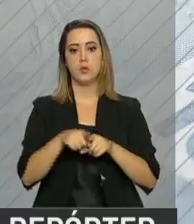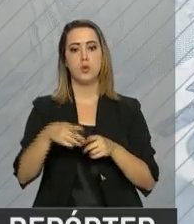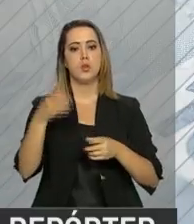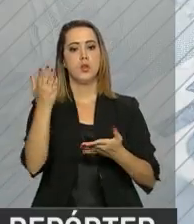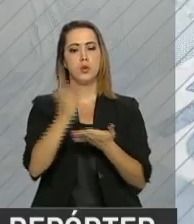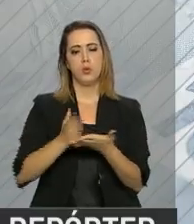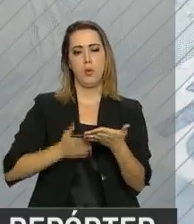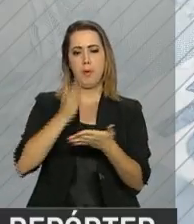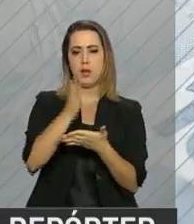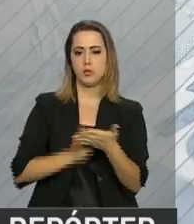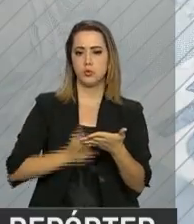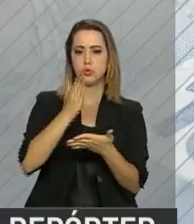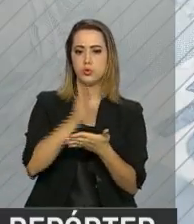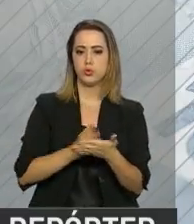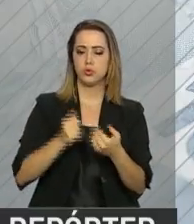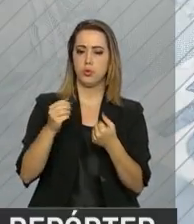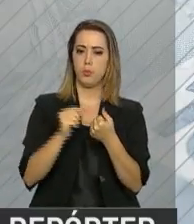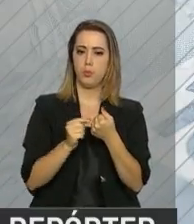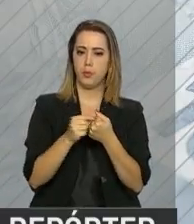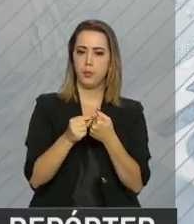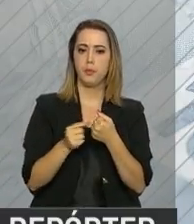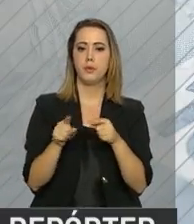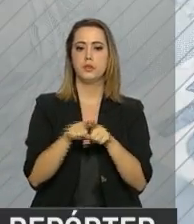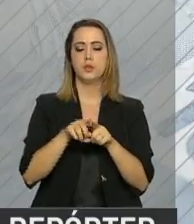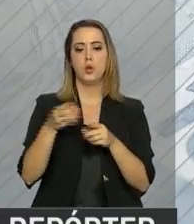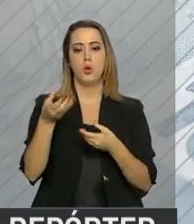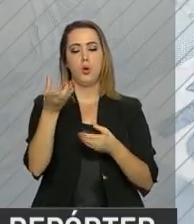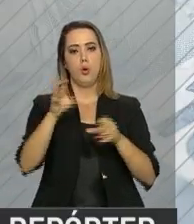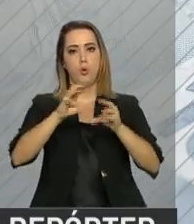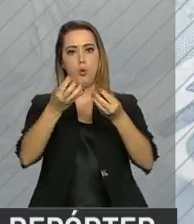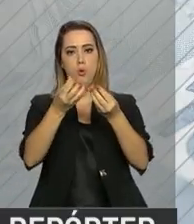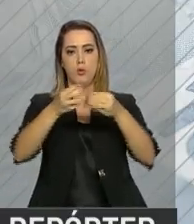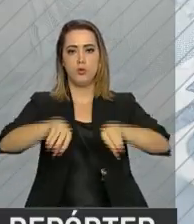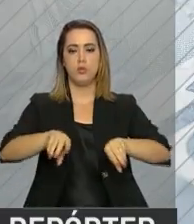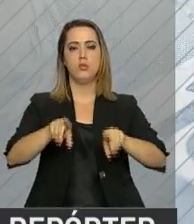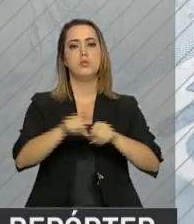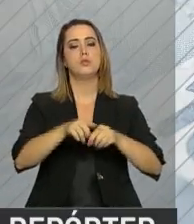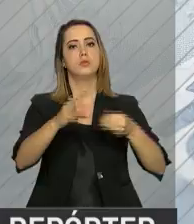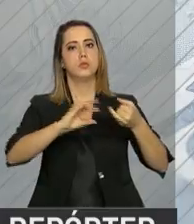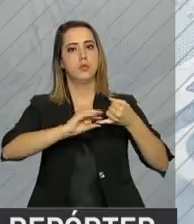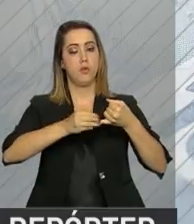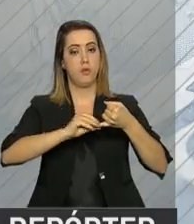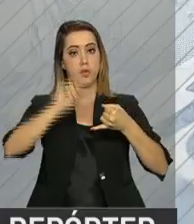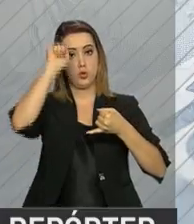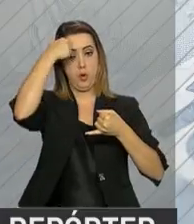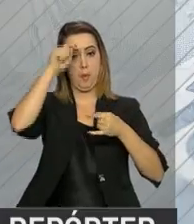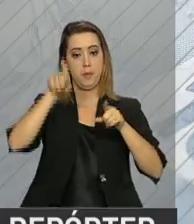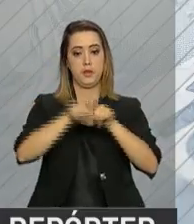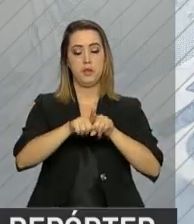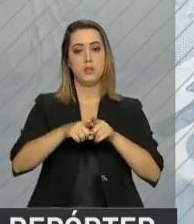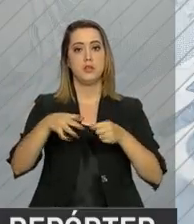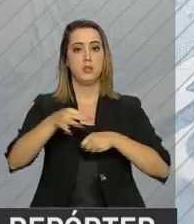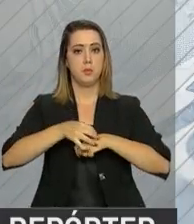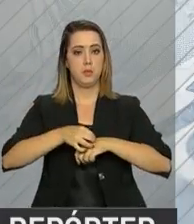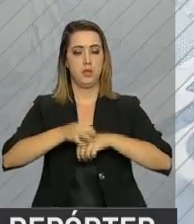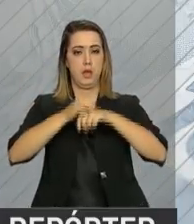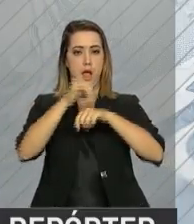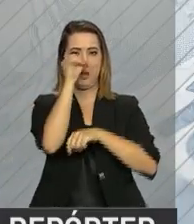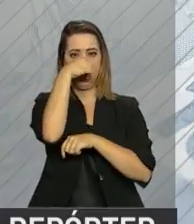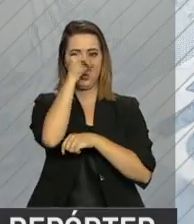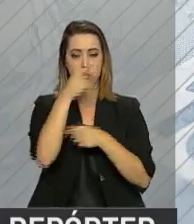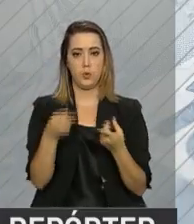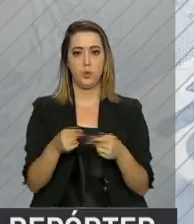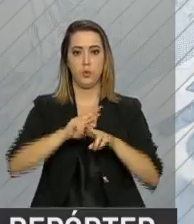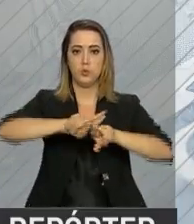cenoura ovo de galinha feijão preto e carne de porco além dos alimentos outros itens também ficaram mais